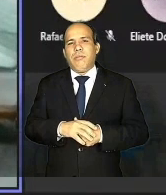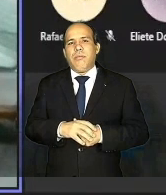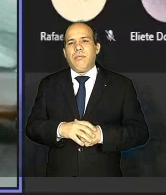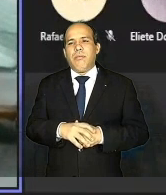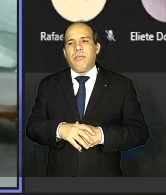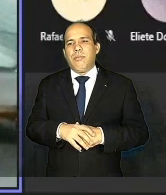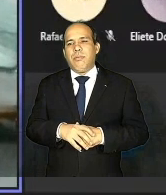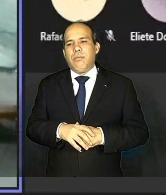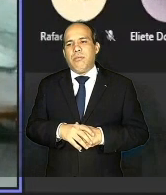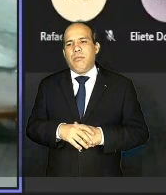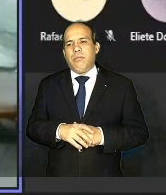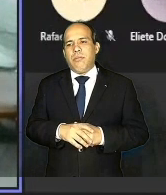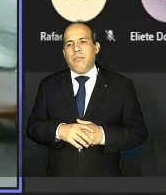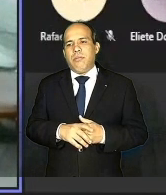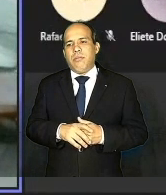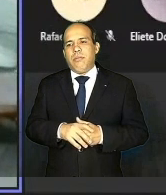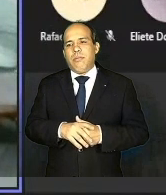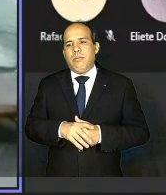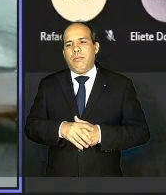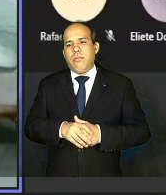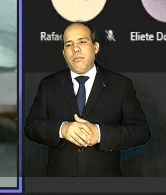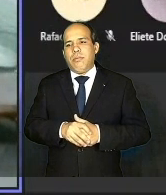filha